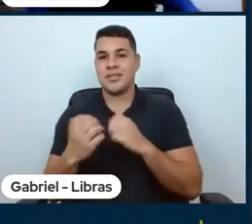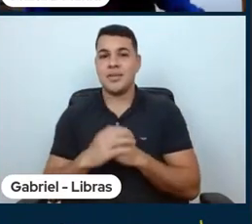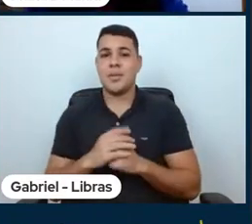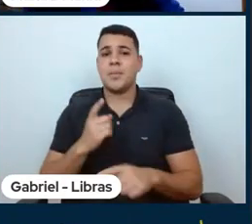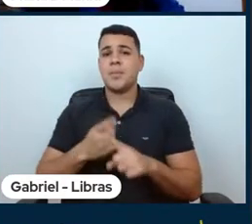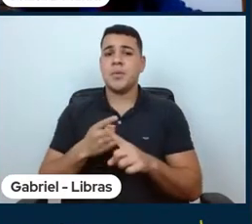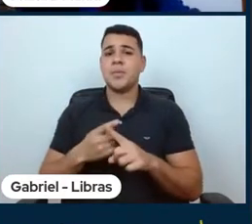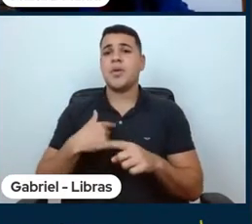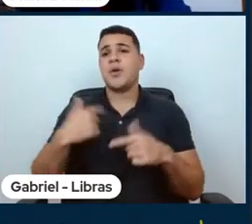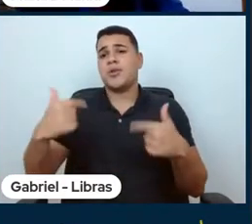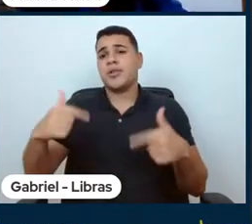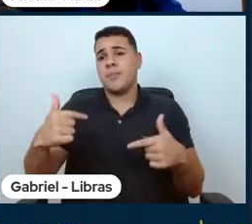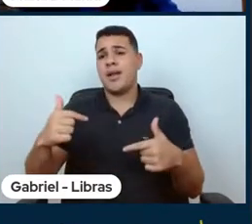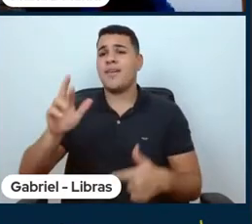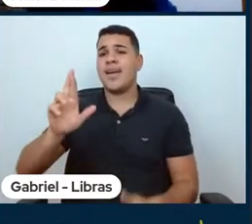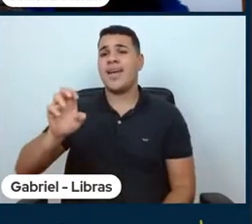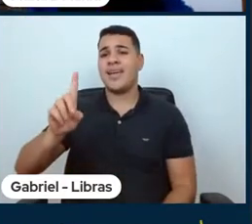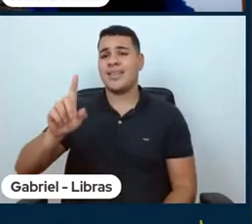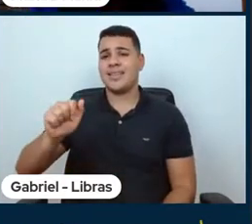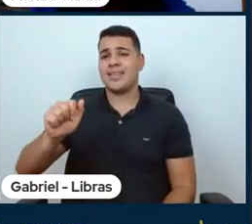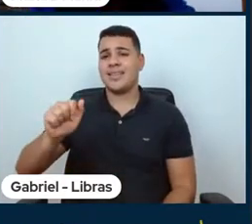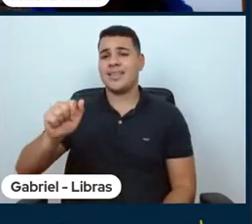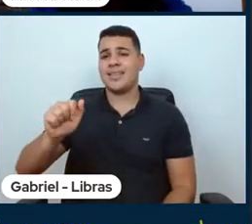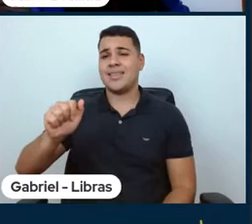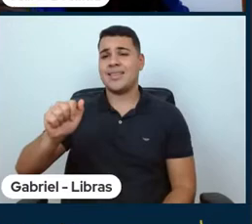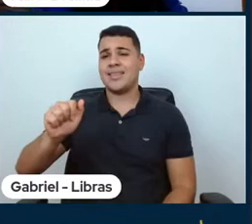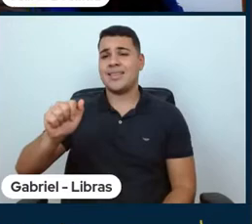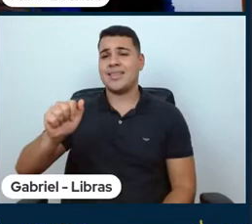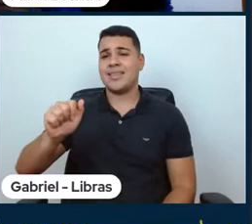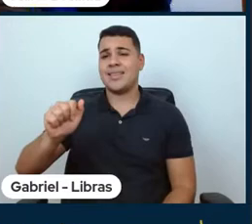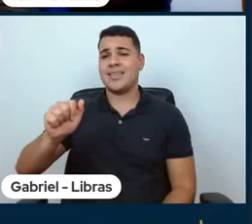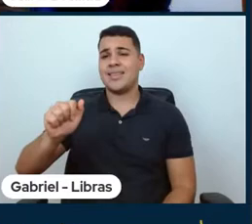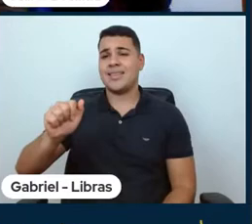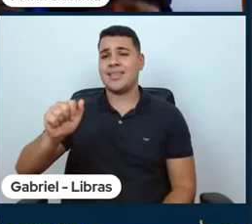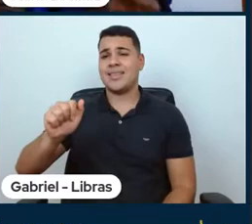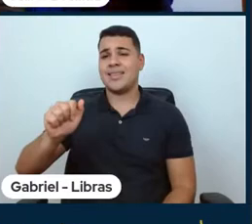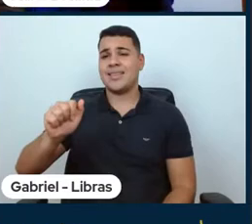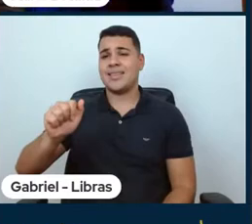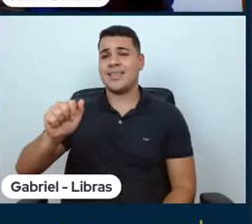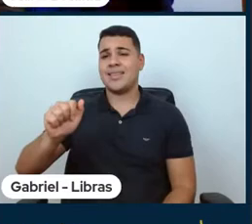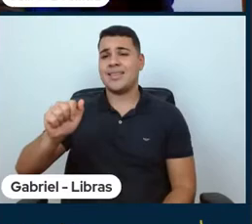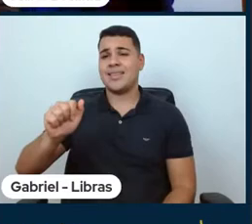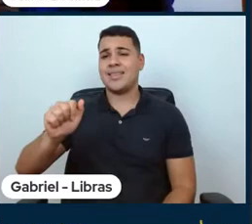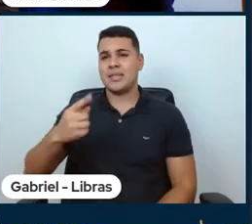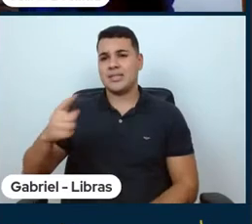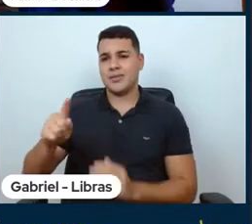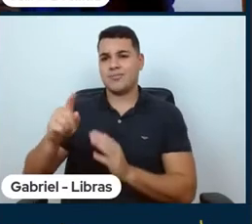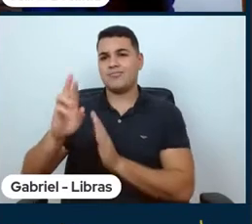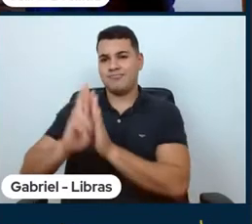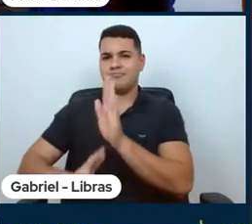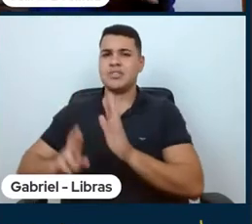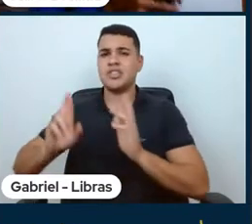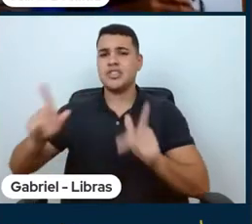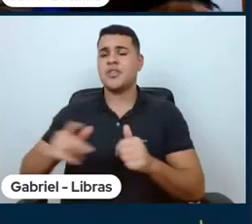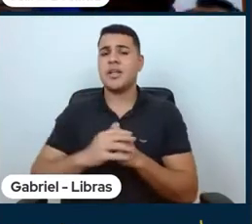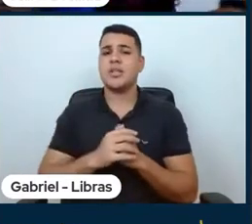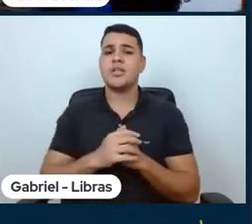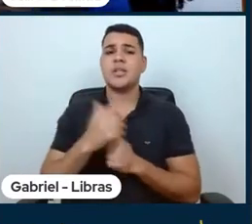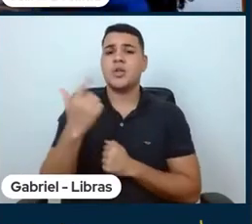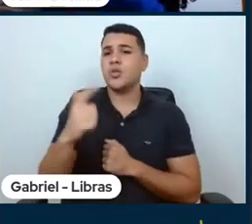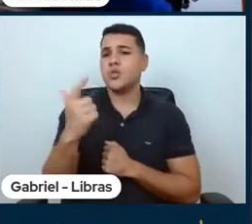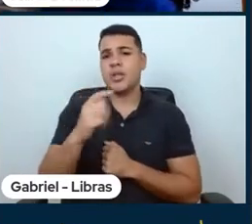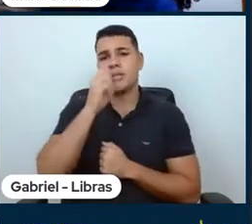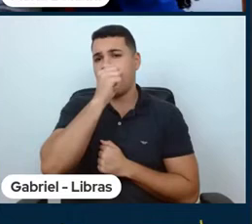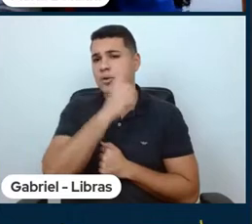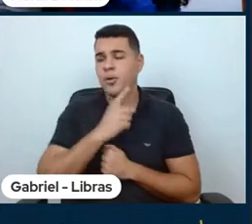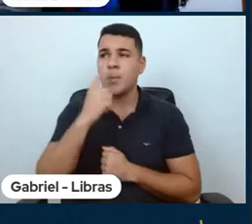trabalhado em redação, como funcionária de redação. E redação é super diferente, assim, você não tem fim de